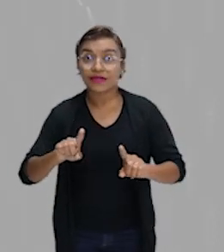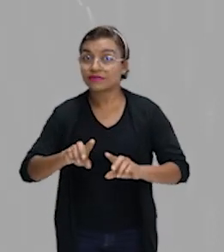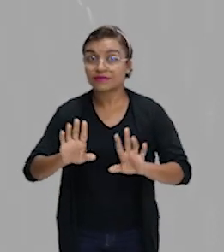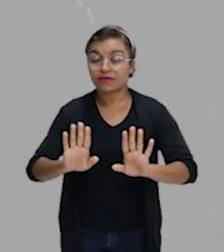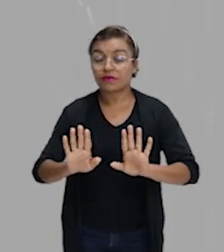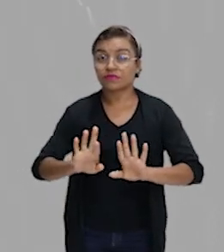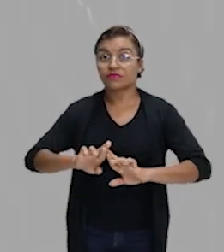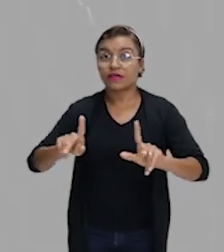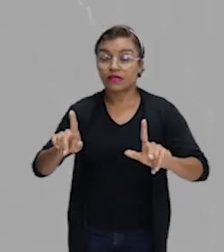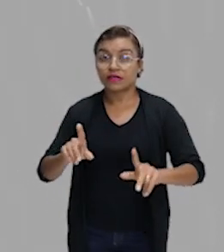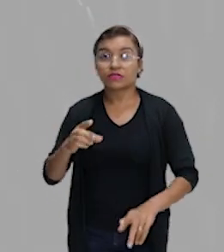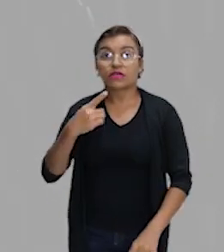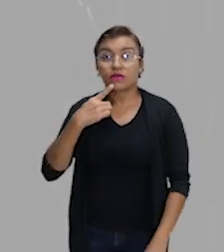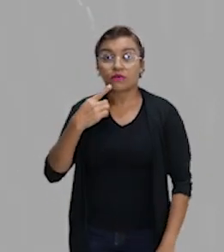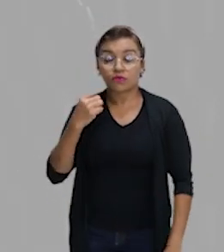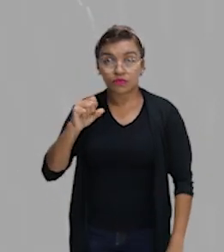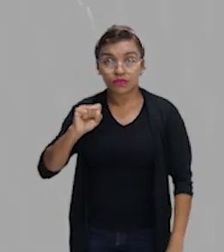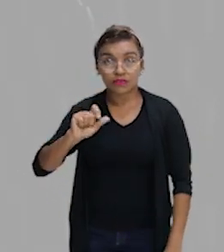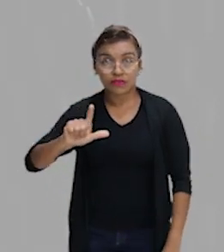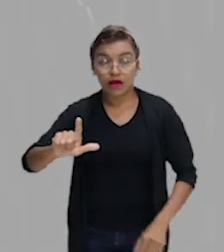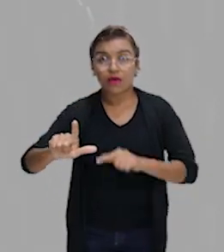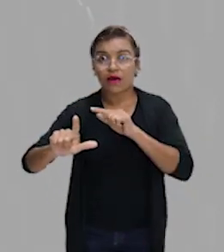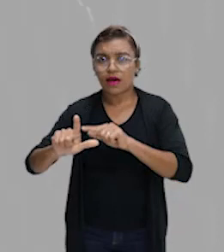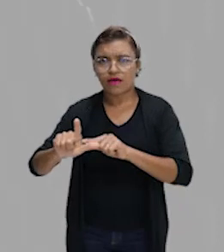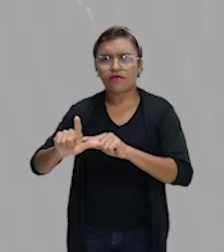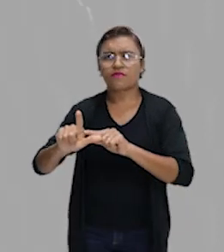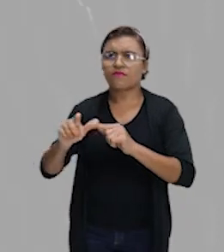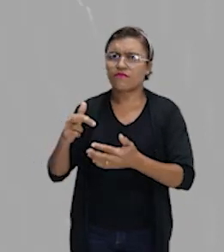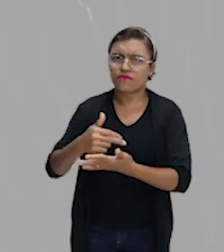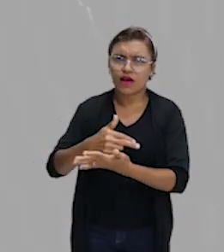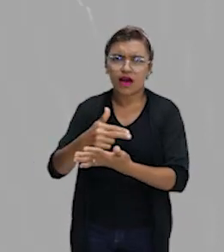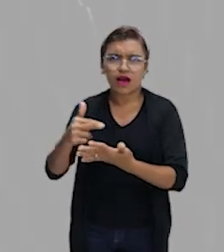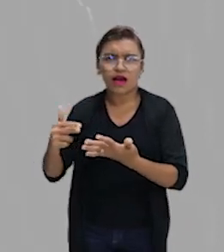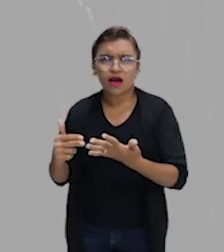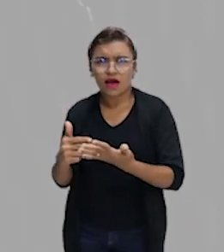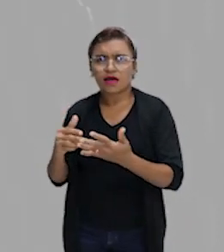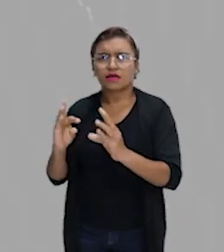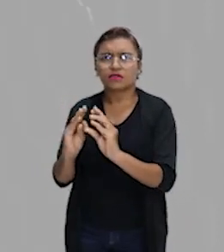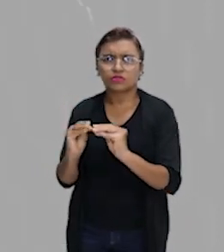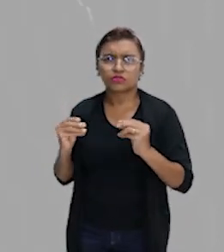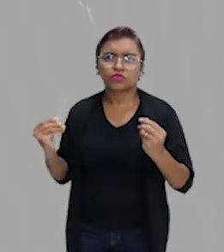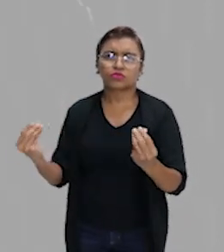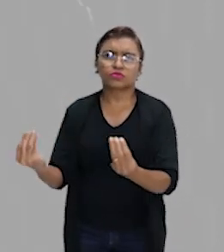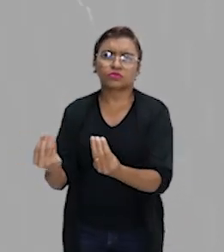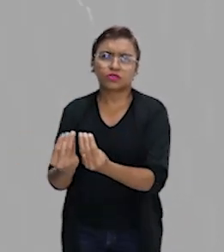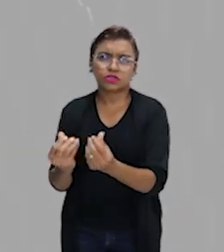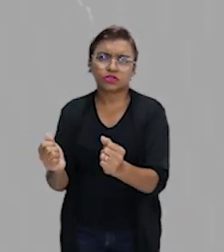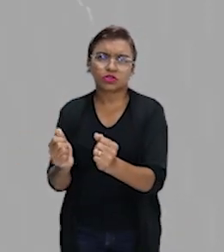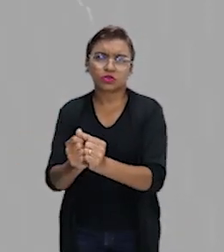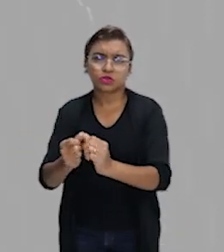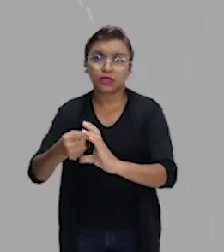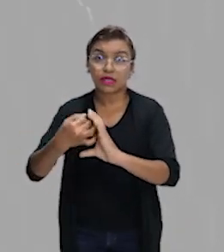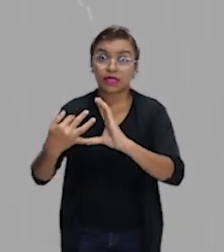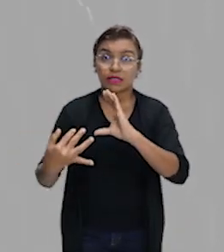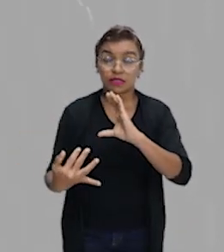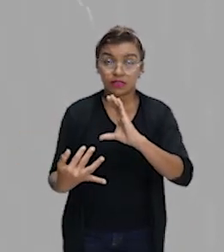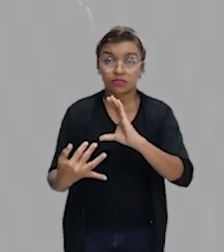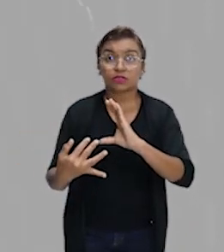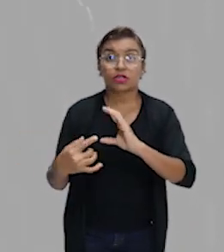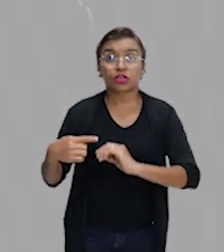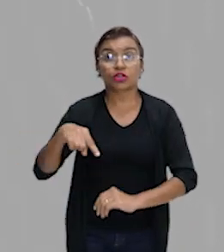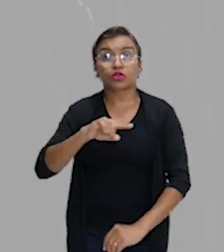explicado, é uma gama de substâncias, é um grupo de substâncias que vão apresentar uma característica que nós